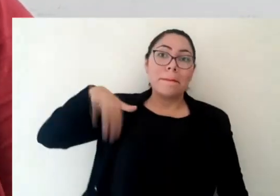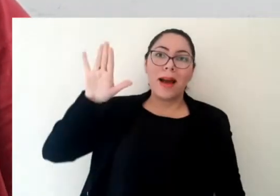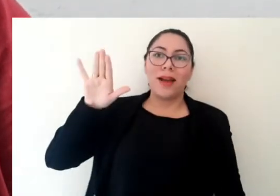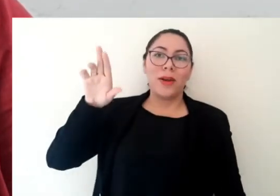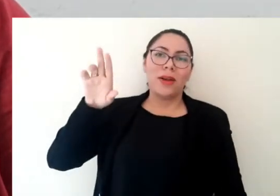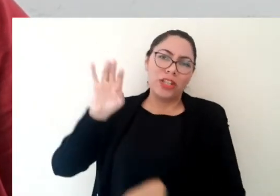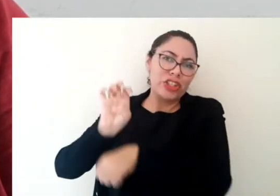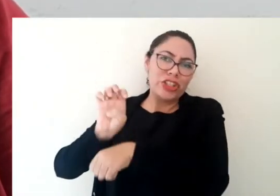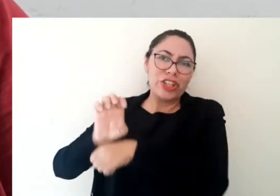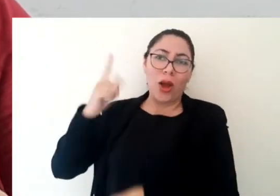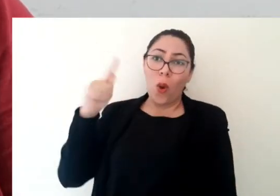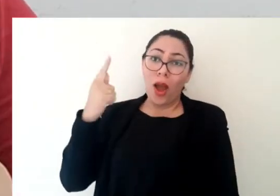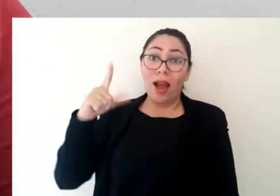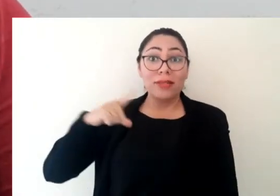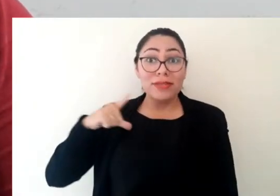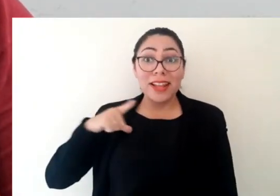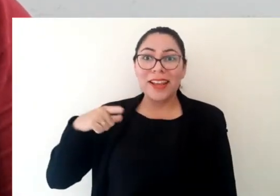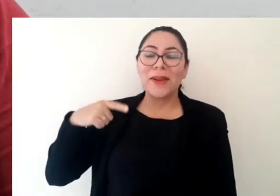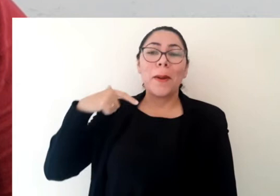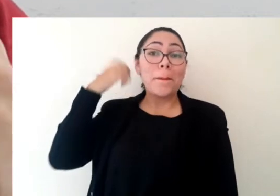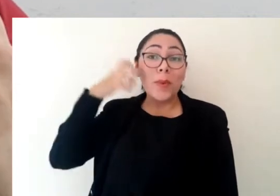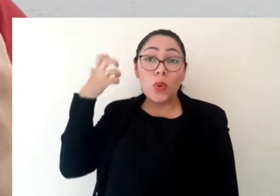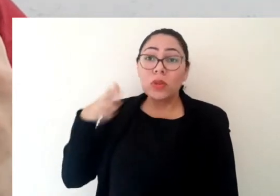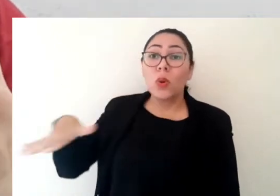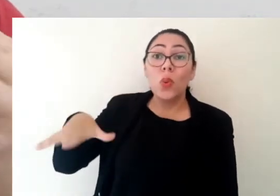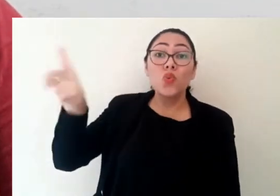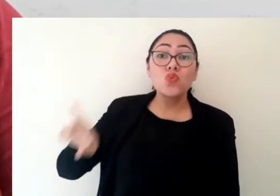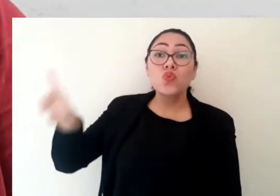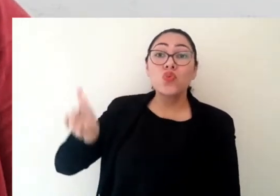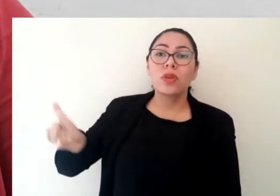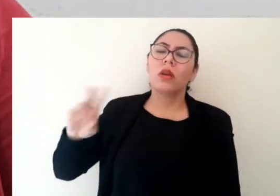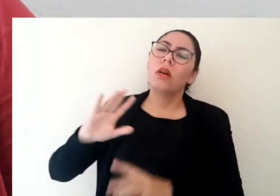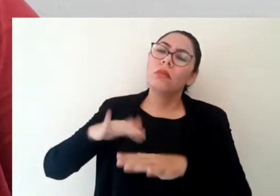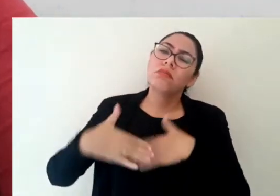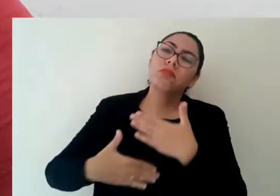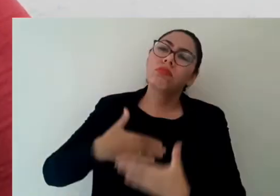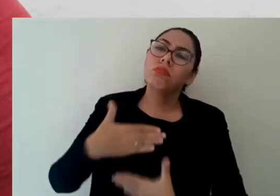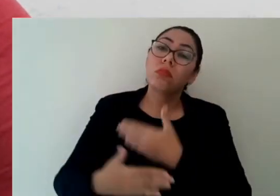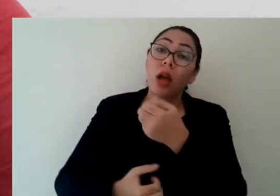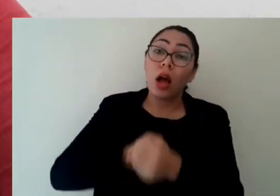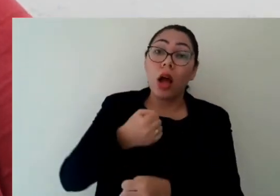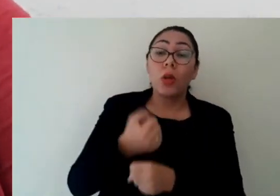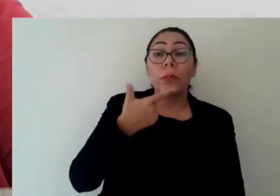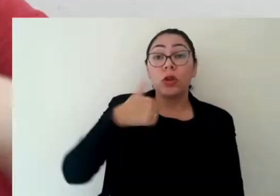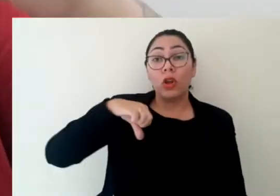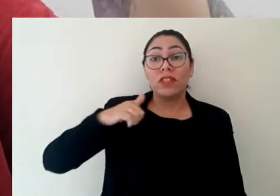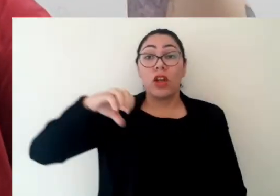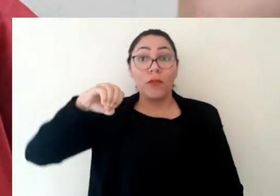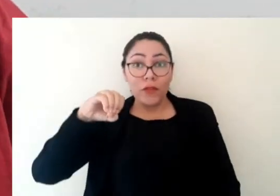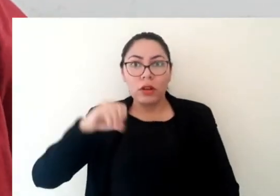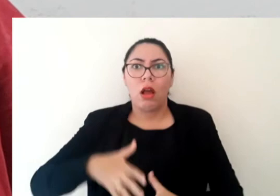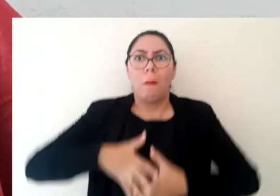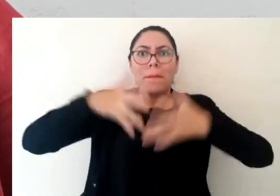o sertanejo ele é uma música endêmica. Massa. Na década de 90 a gente teve uma grande